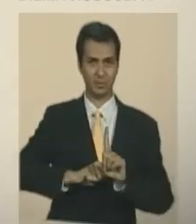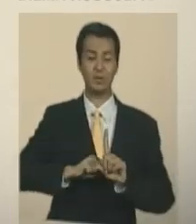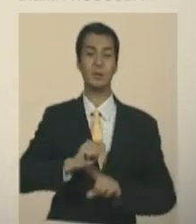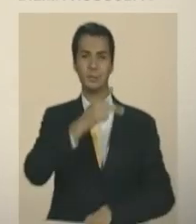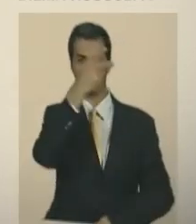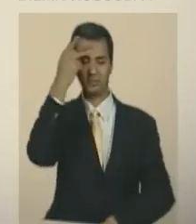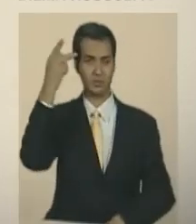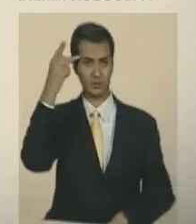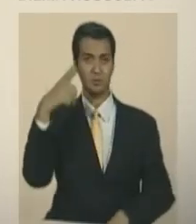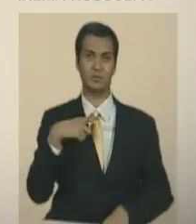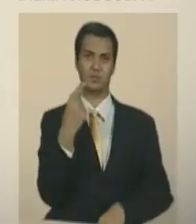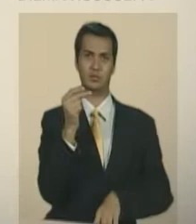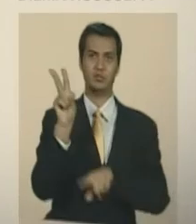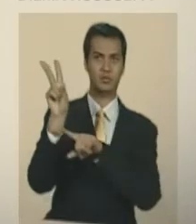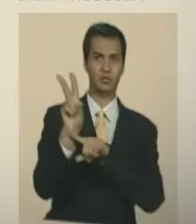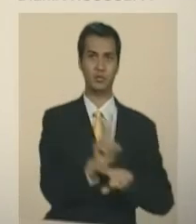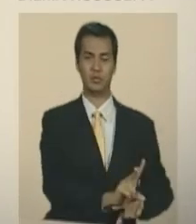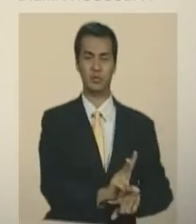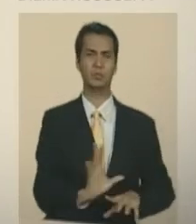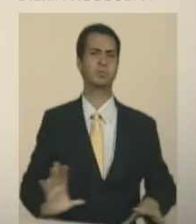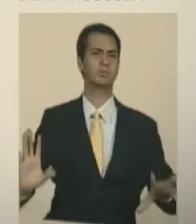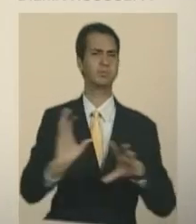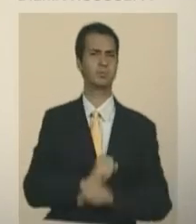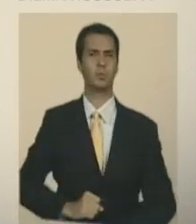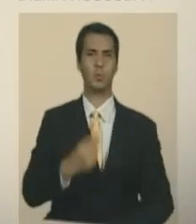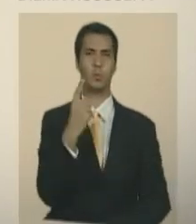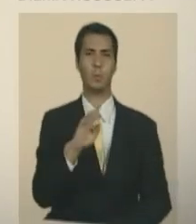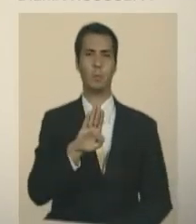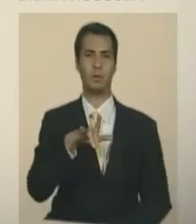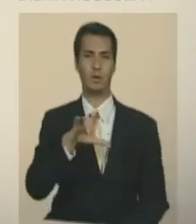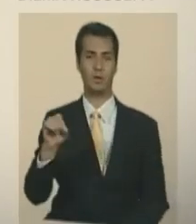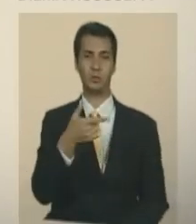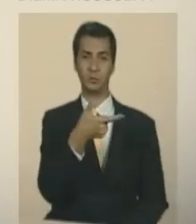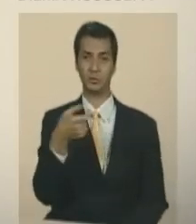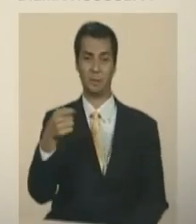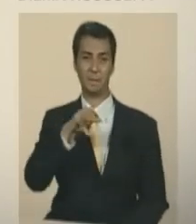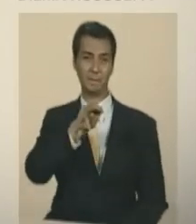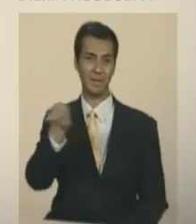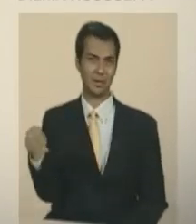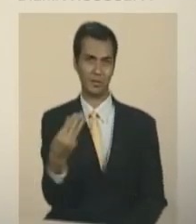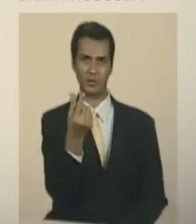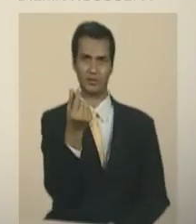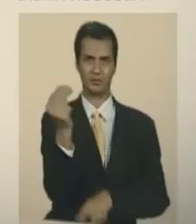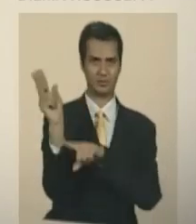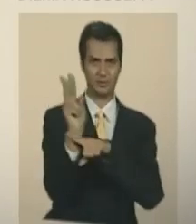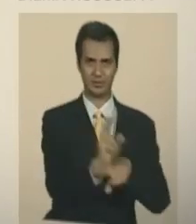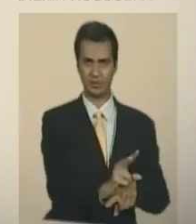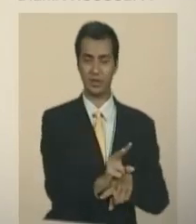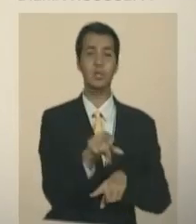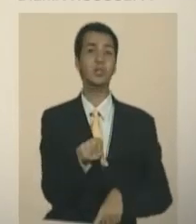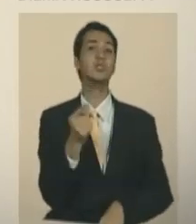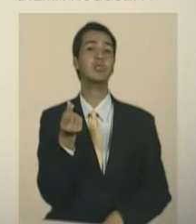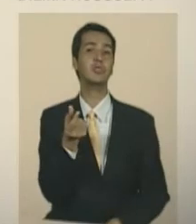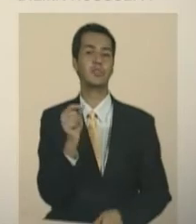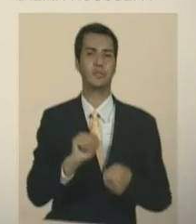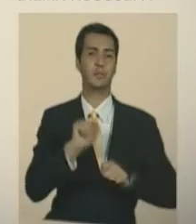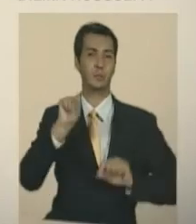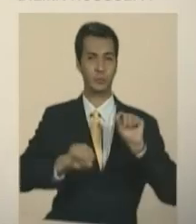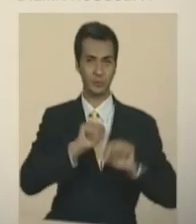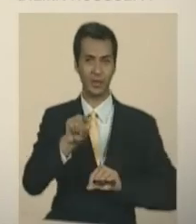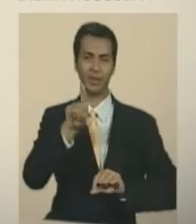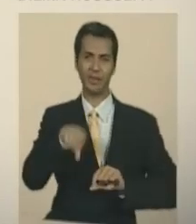tomaram nesse período mais de um bilhão e duzentos milhões de reais em crédito um dinheiro que foi aplicado